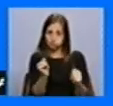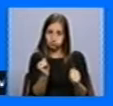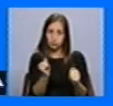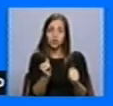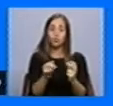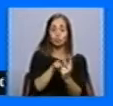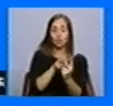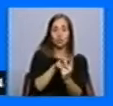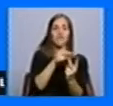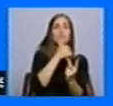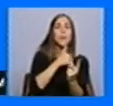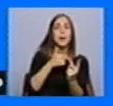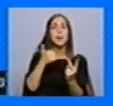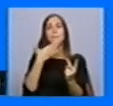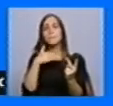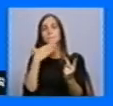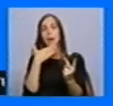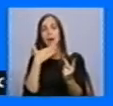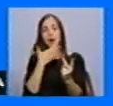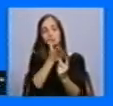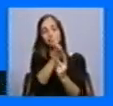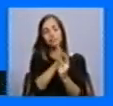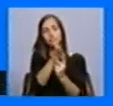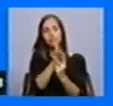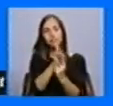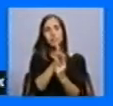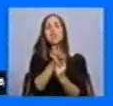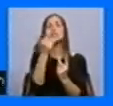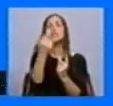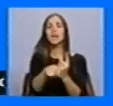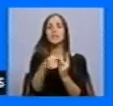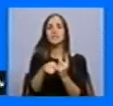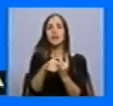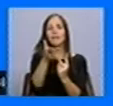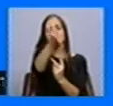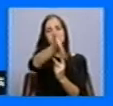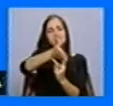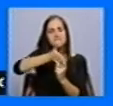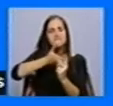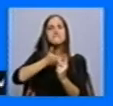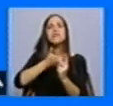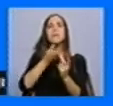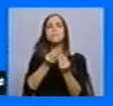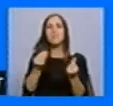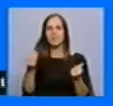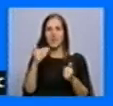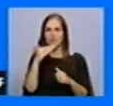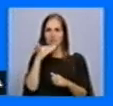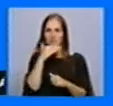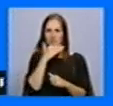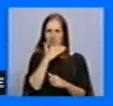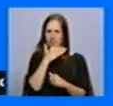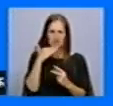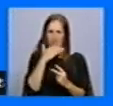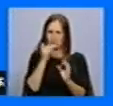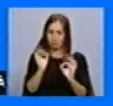binário, mais ou menos na zona equatorial desse sistema binário, uma grande anel, digamos assim, de matéria fria. Matéria muito fria.